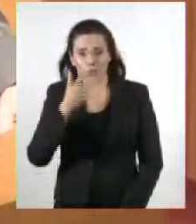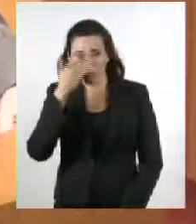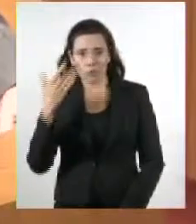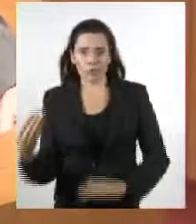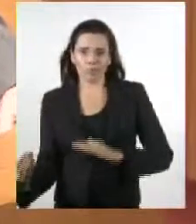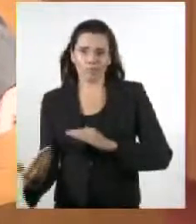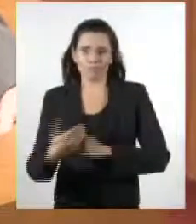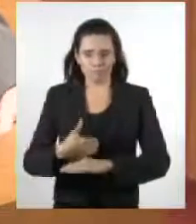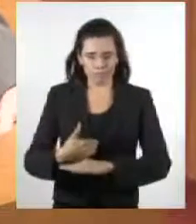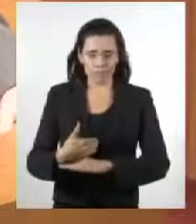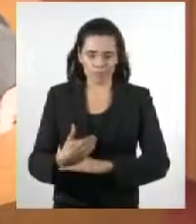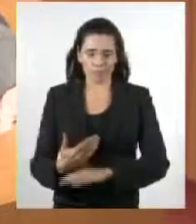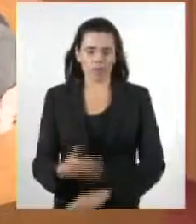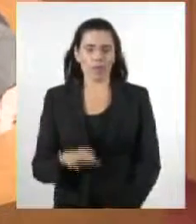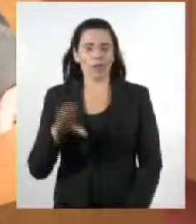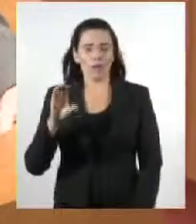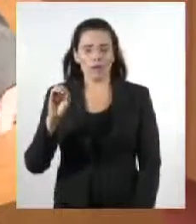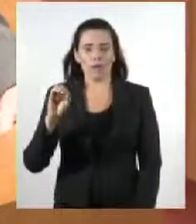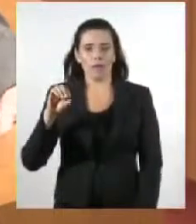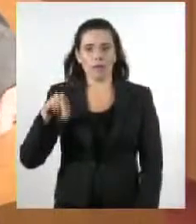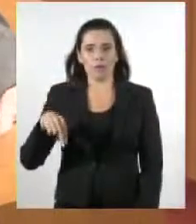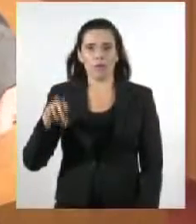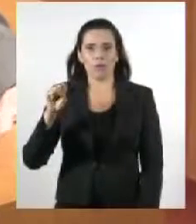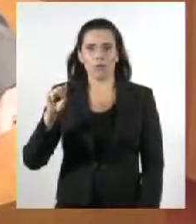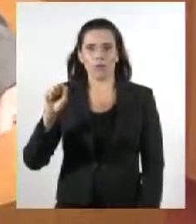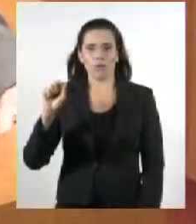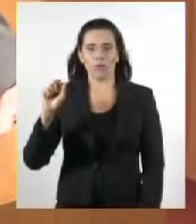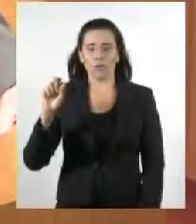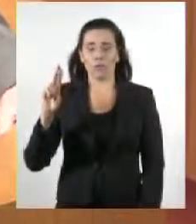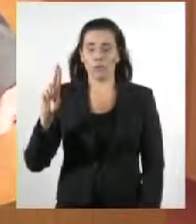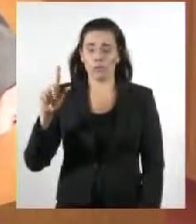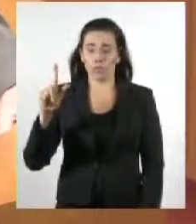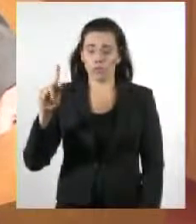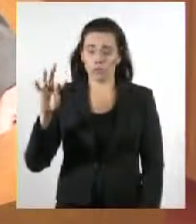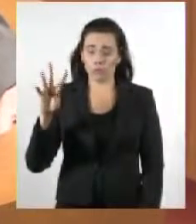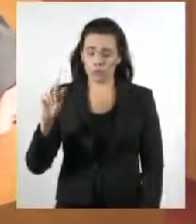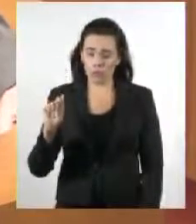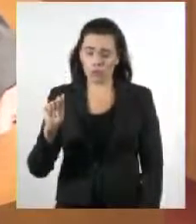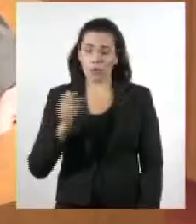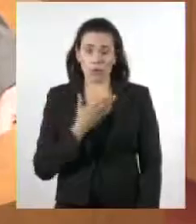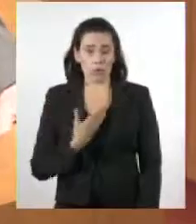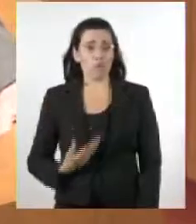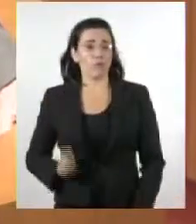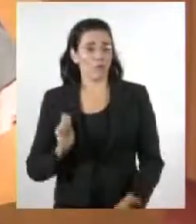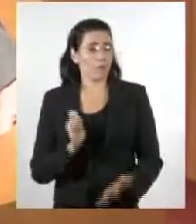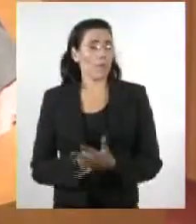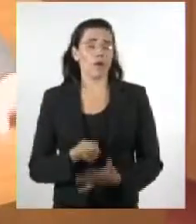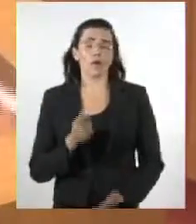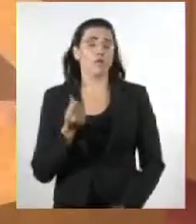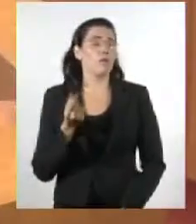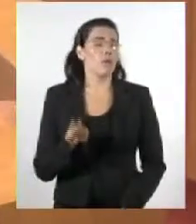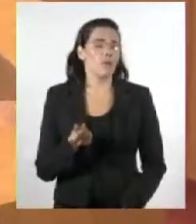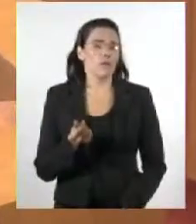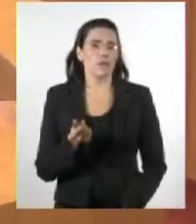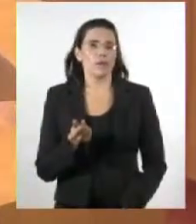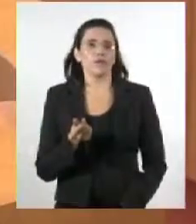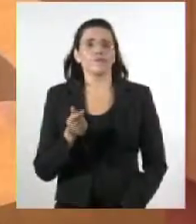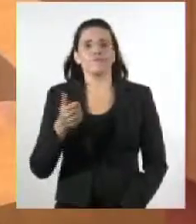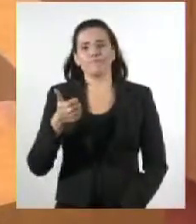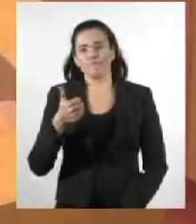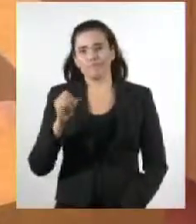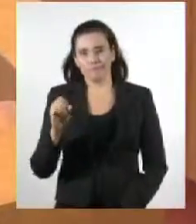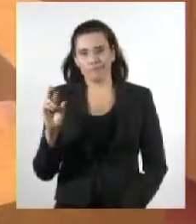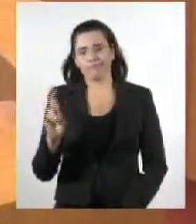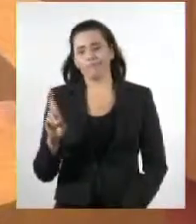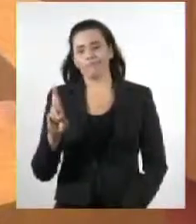especialização, deputado Emetério Eba, recebe tão somente R$10. E a comparação com um plano privado, que também